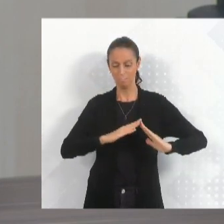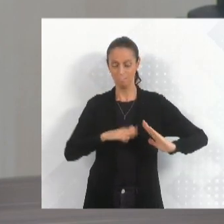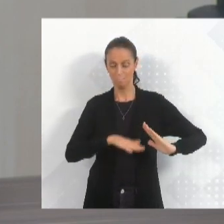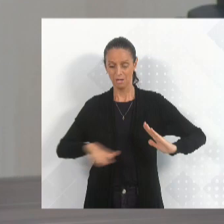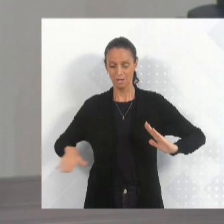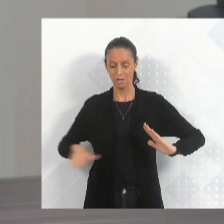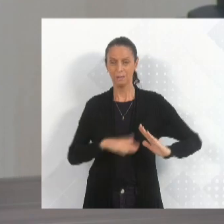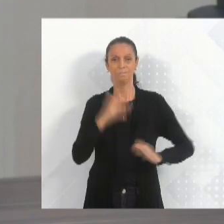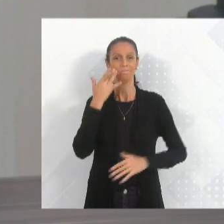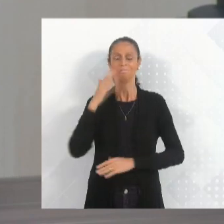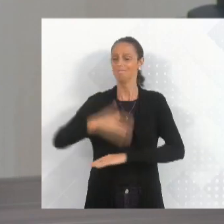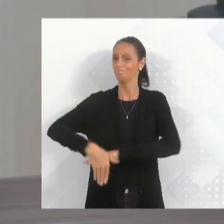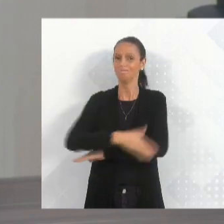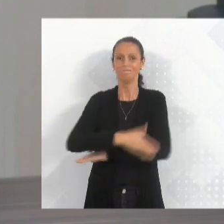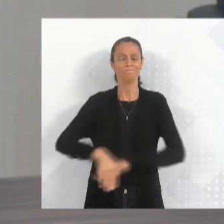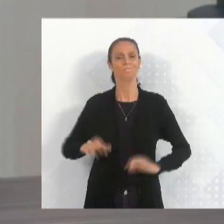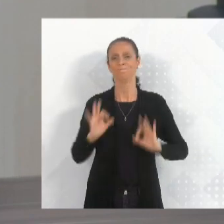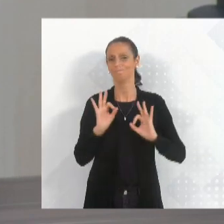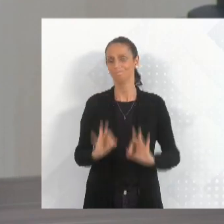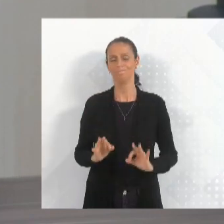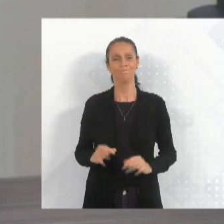Eu não sei onde é que é essa rua, mas assim,